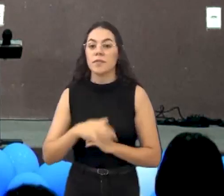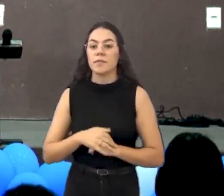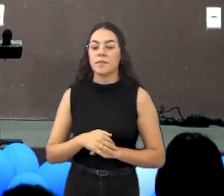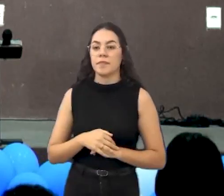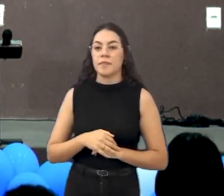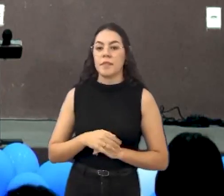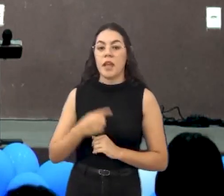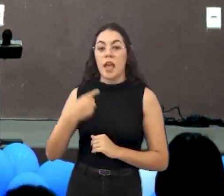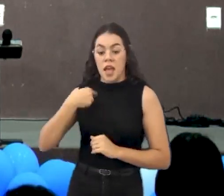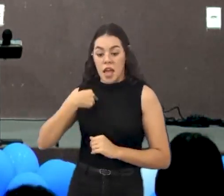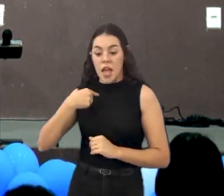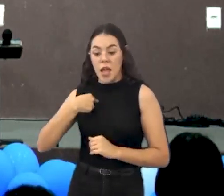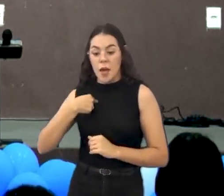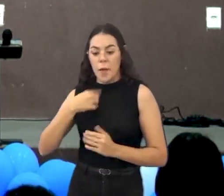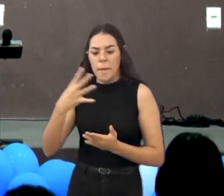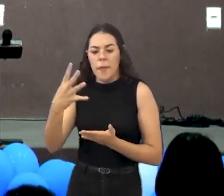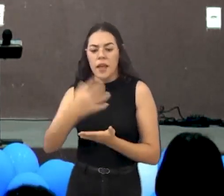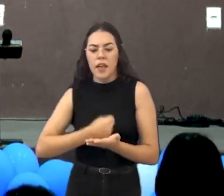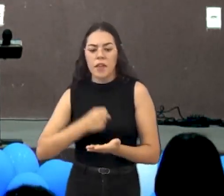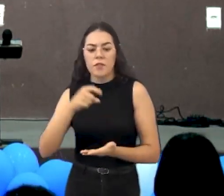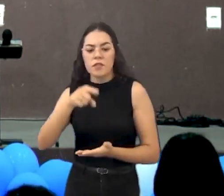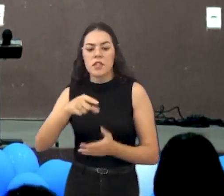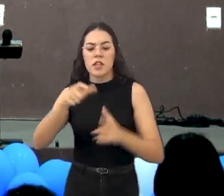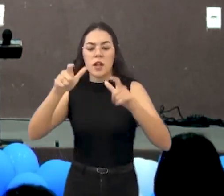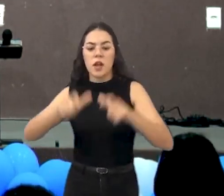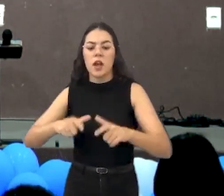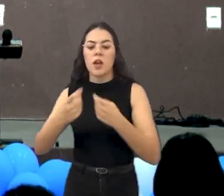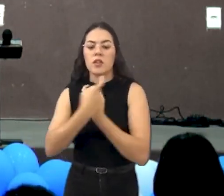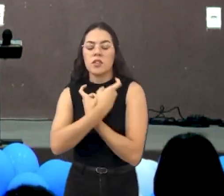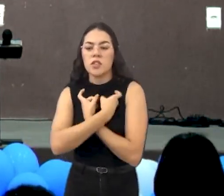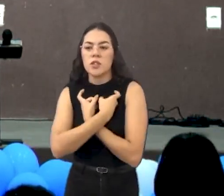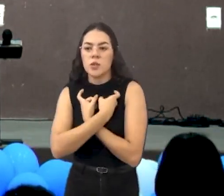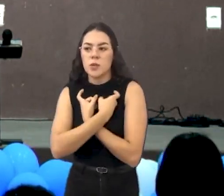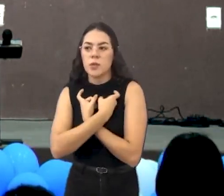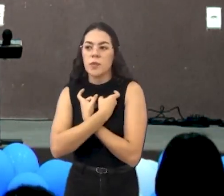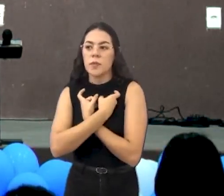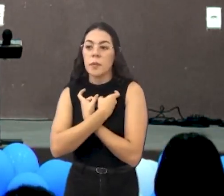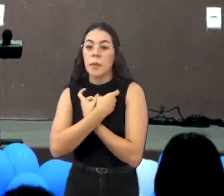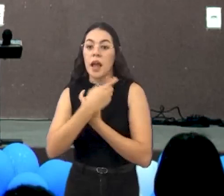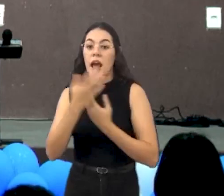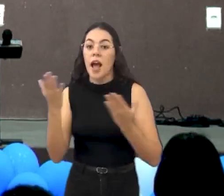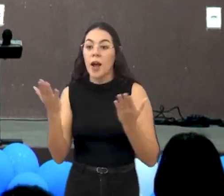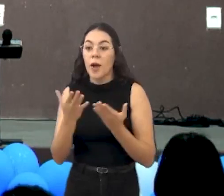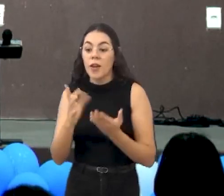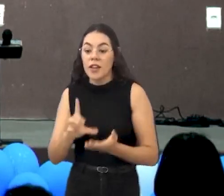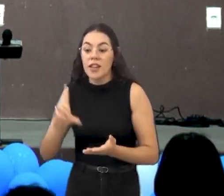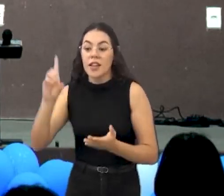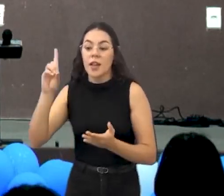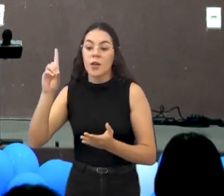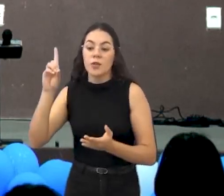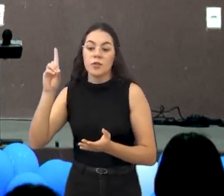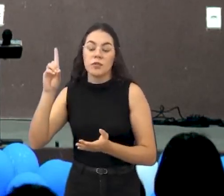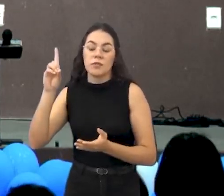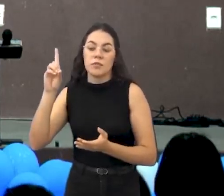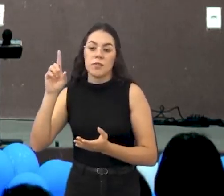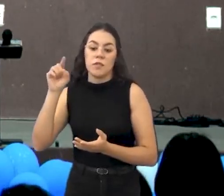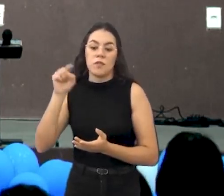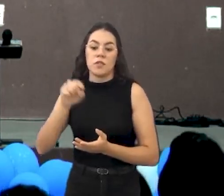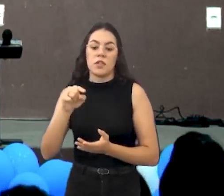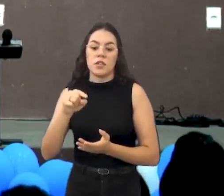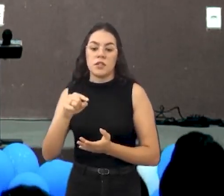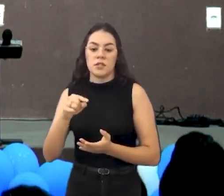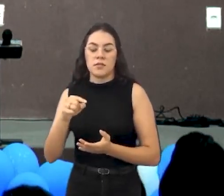eu tirei vocês da terra do Egito, da casa da servidão, para que eu seja o Deus de vocês, e eu quero ser o Deus